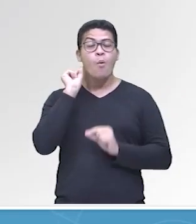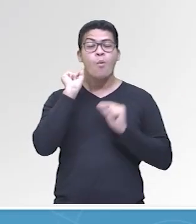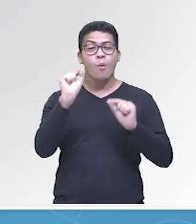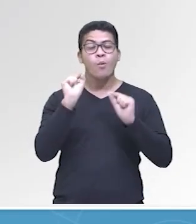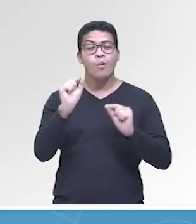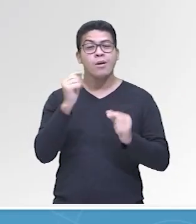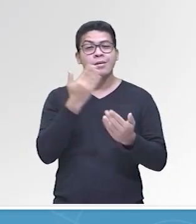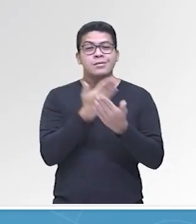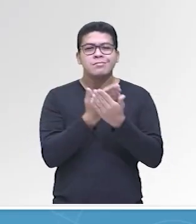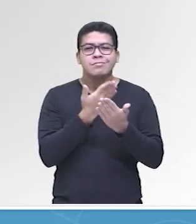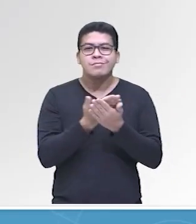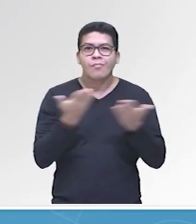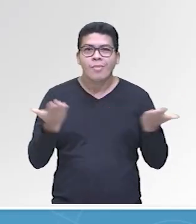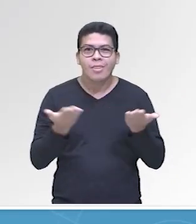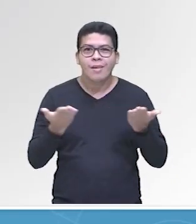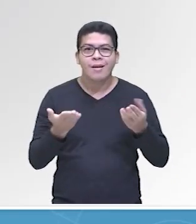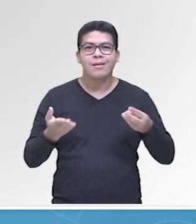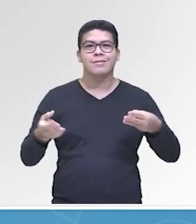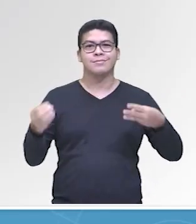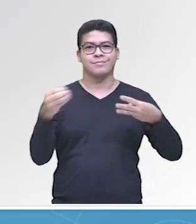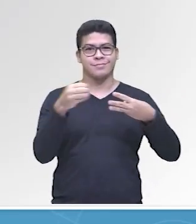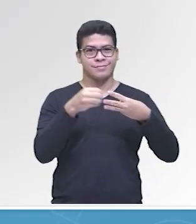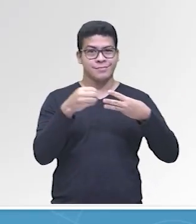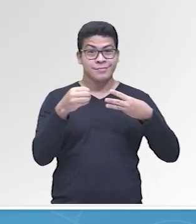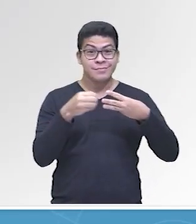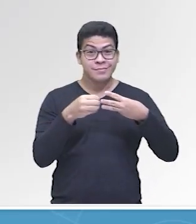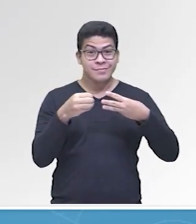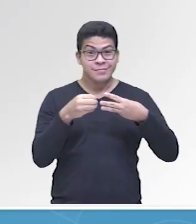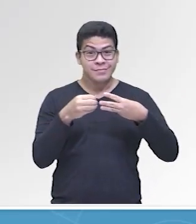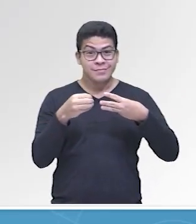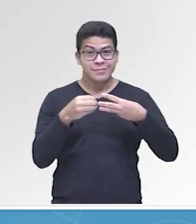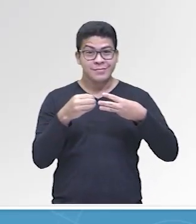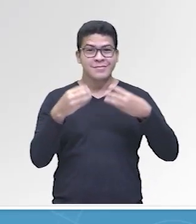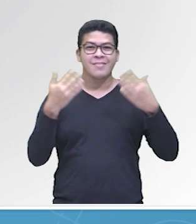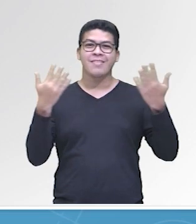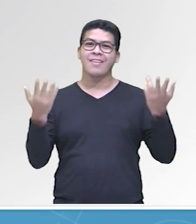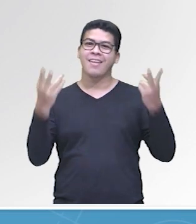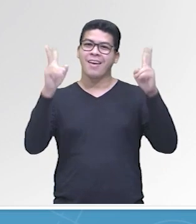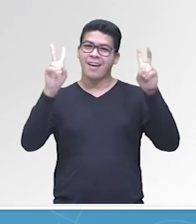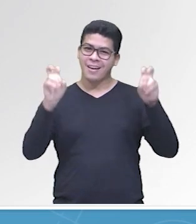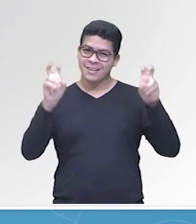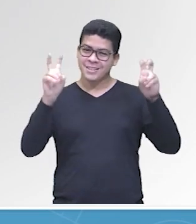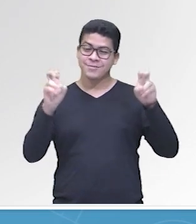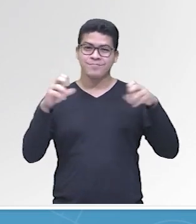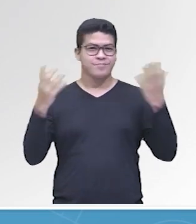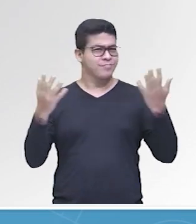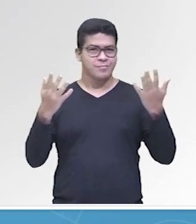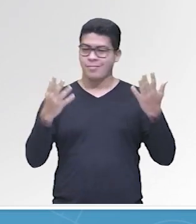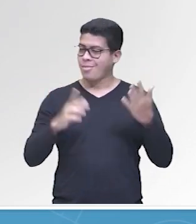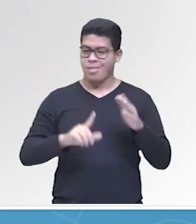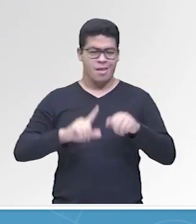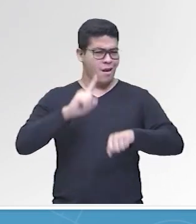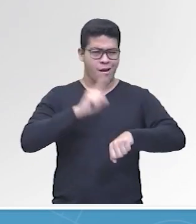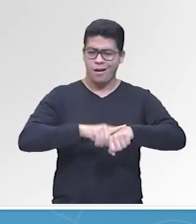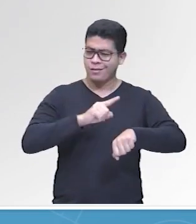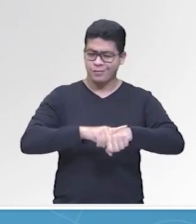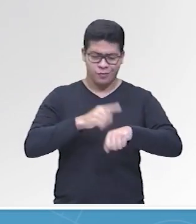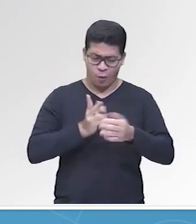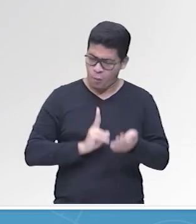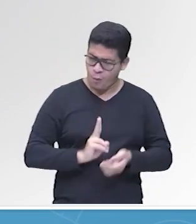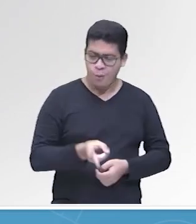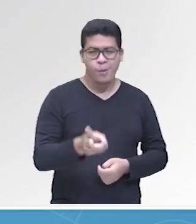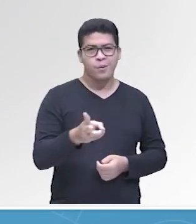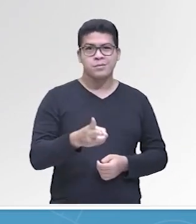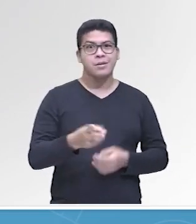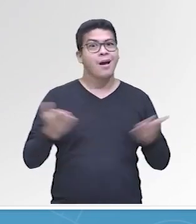falar hoje? Hoje nós vamos falar sobre célula e nós não vamos perder tempo, vamos começar a nossa aula